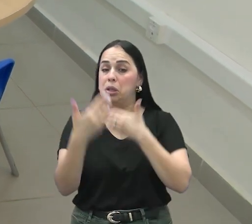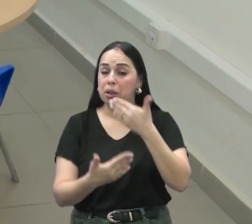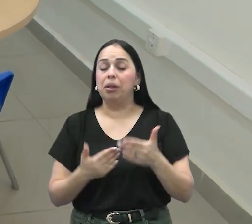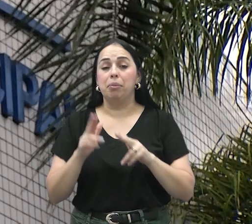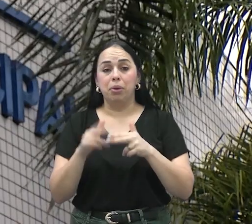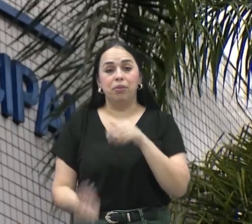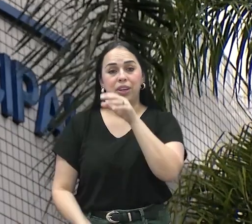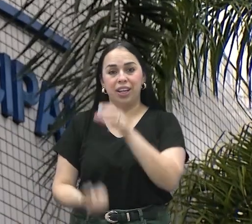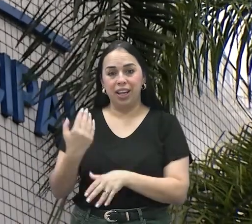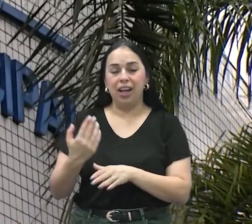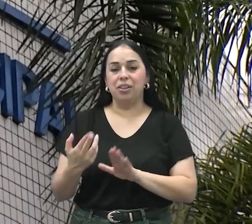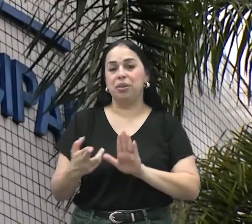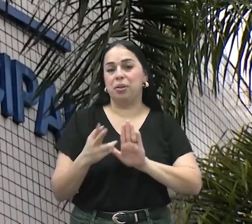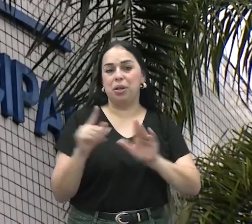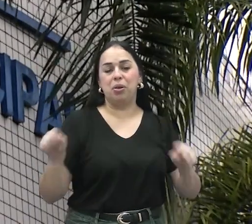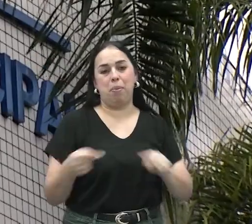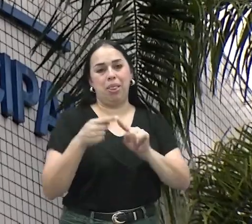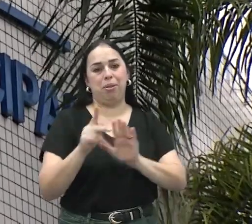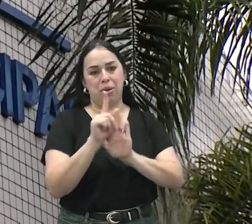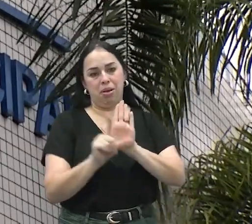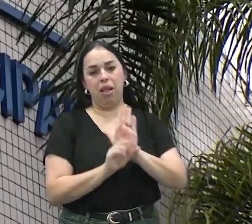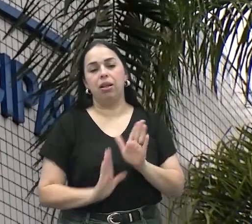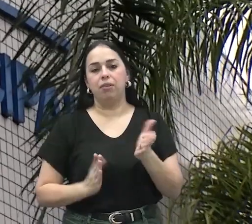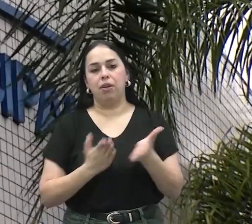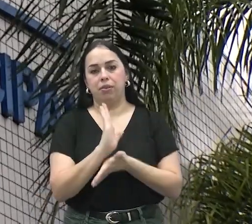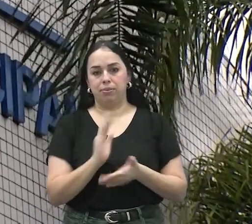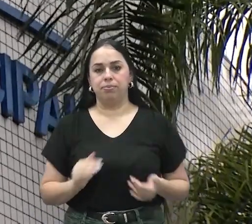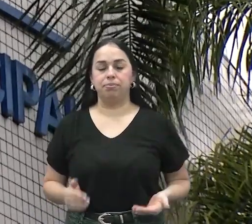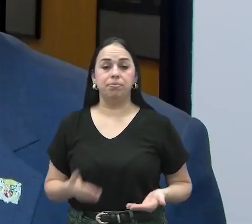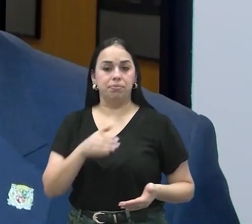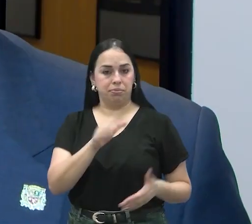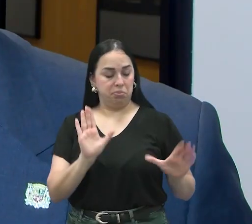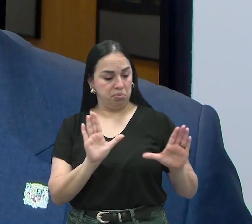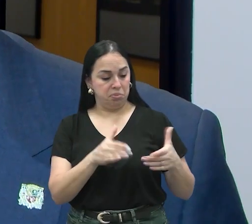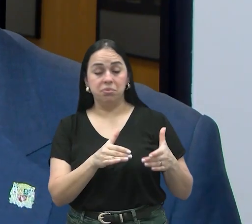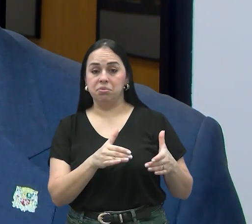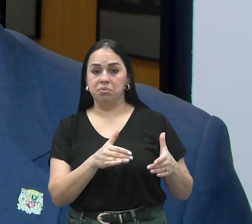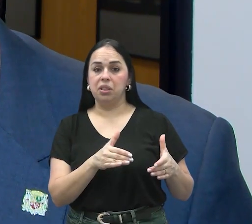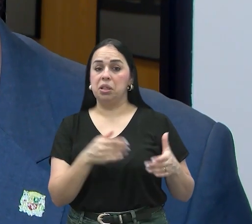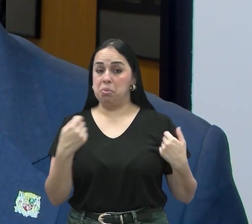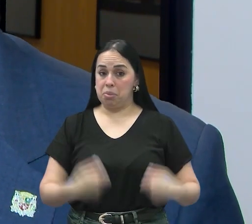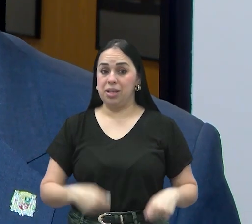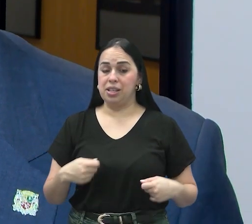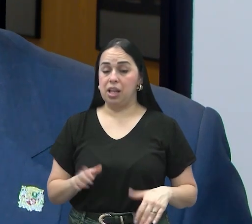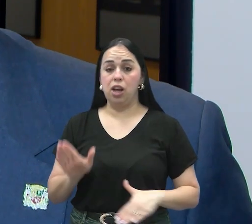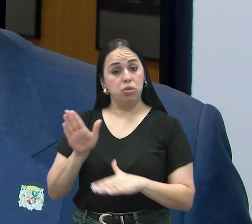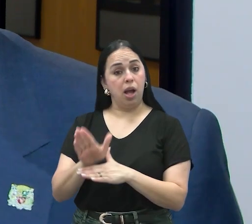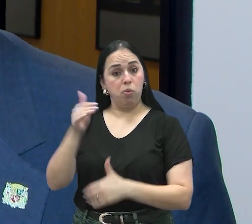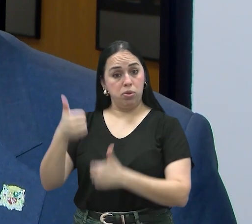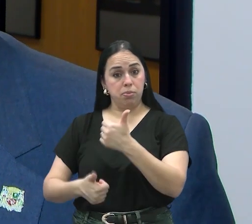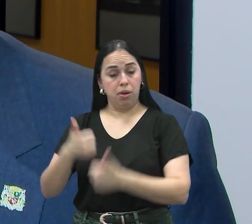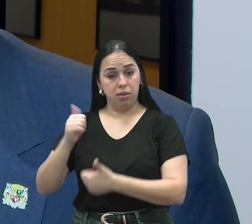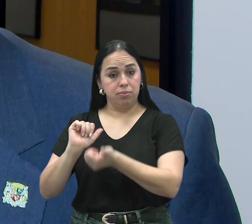da cidade. Ela foi criada por meio de uma lei aprovada na Câmara Municipal. A junta era uma demanda necessária para o